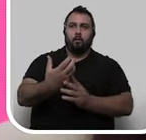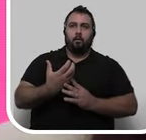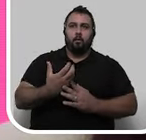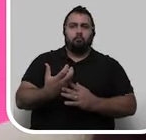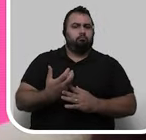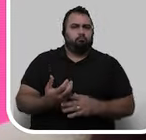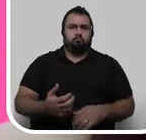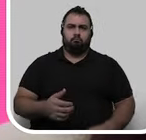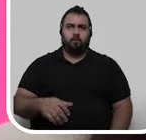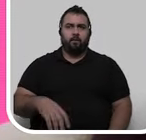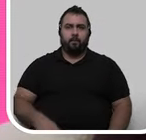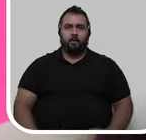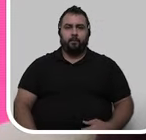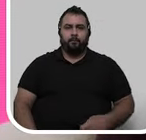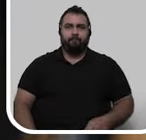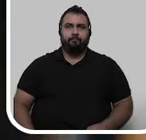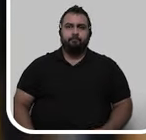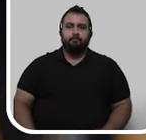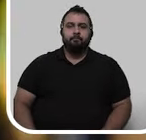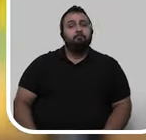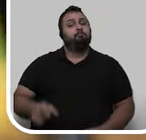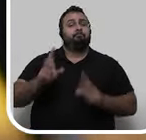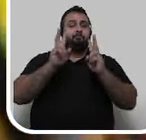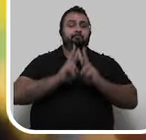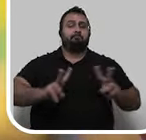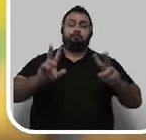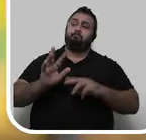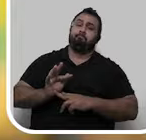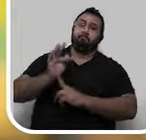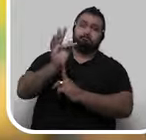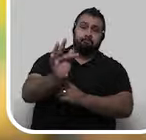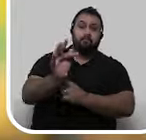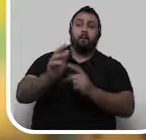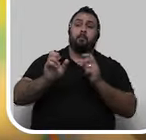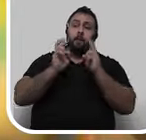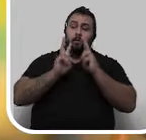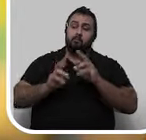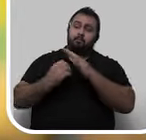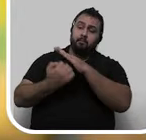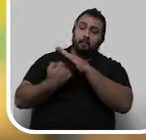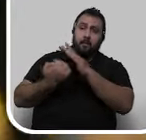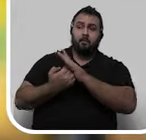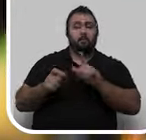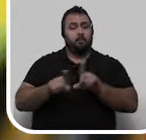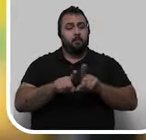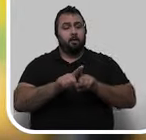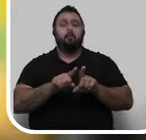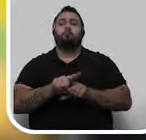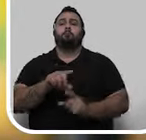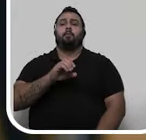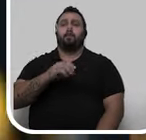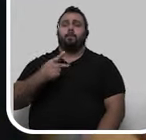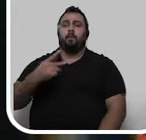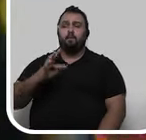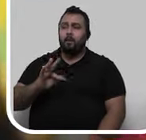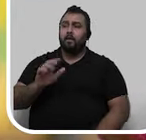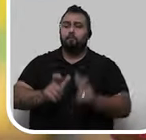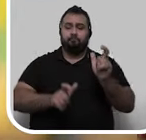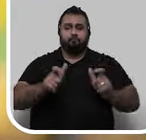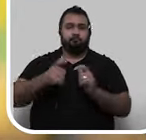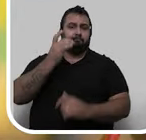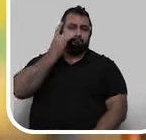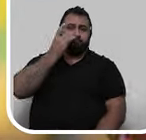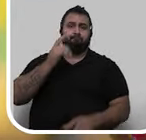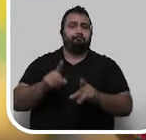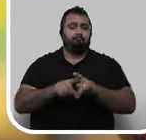nestes futuros também e olhando para essas tecnologias, para a empresa e para os CPFs também, para cada um aqui, como que a gente